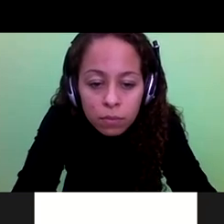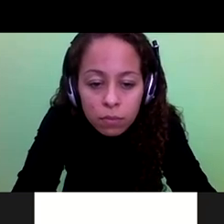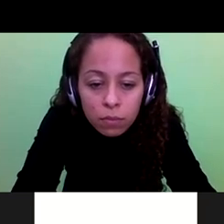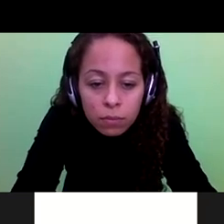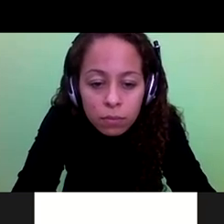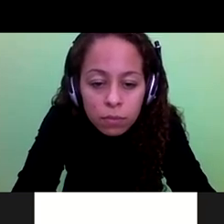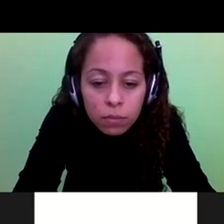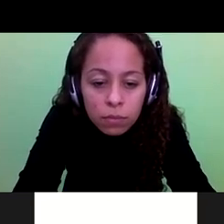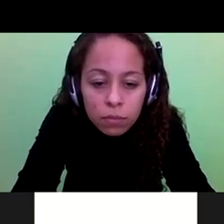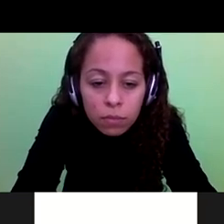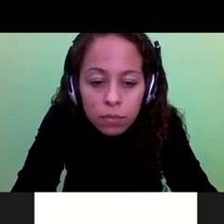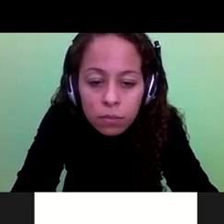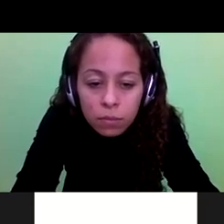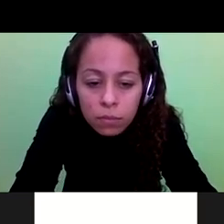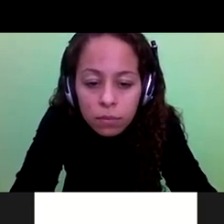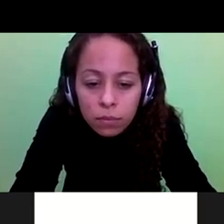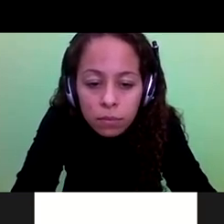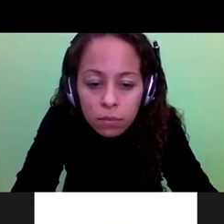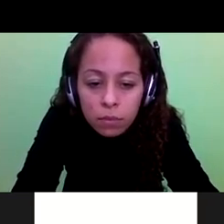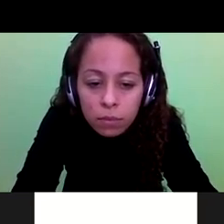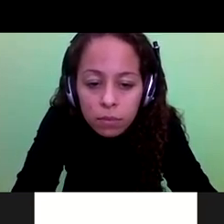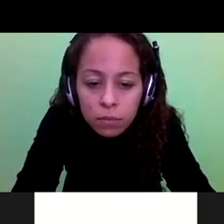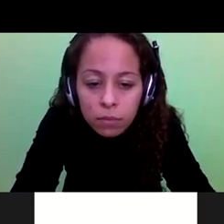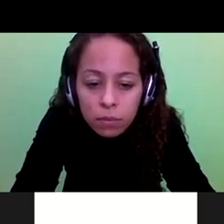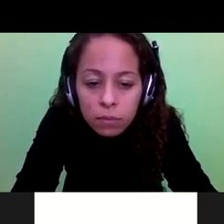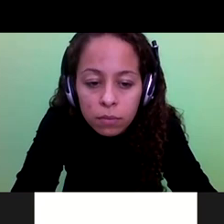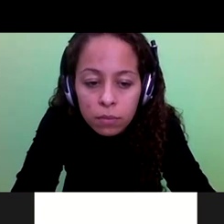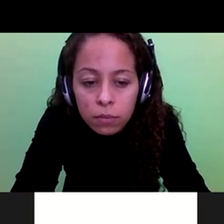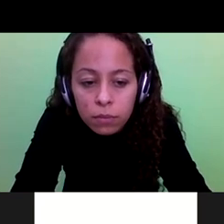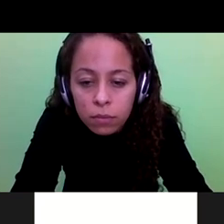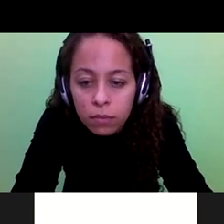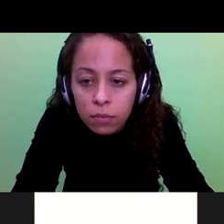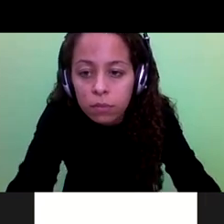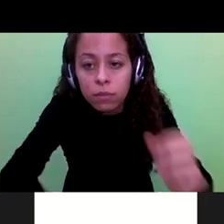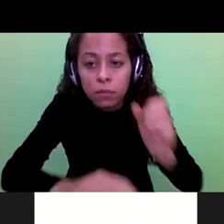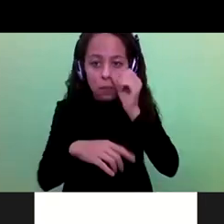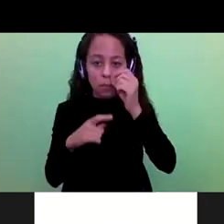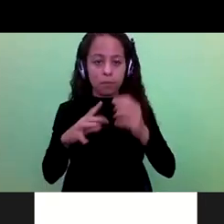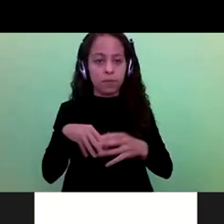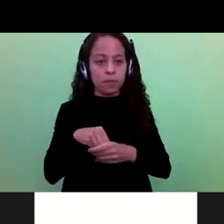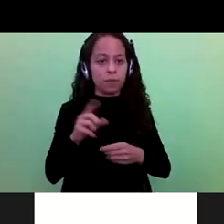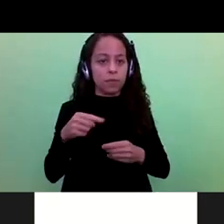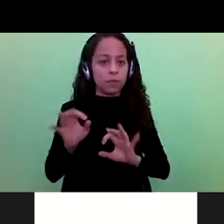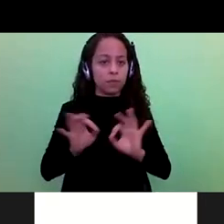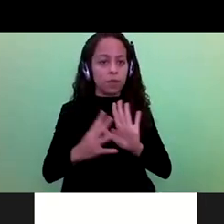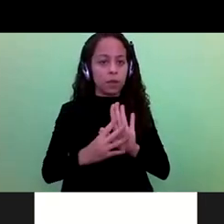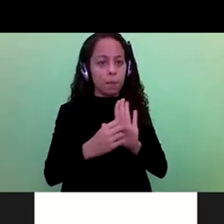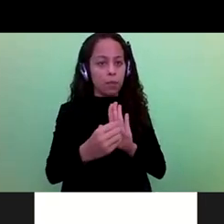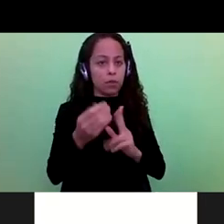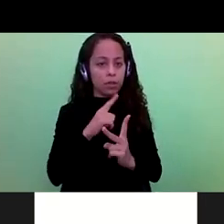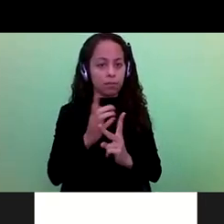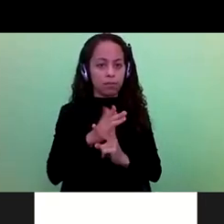híbrido, flexível, né, que a gente está em implantação agora. Mas é um